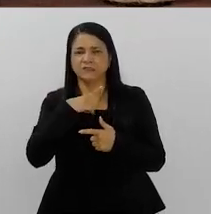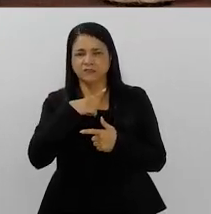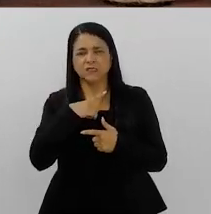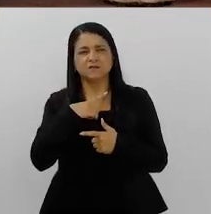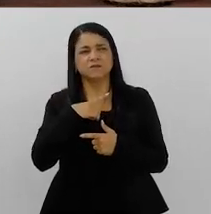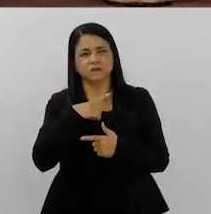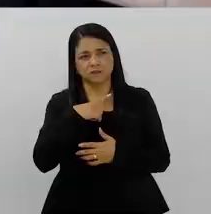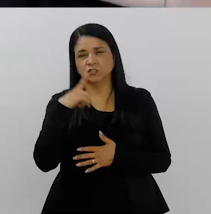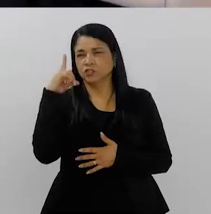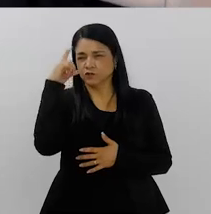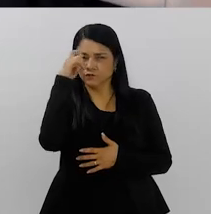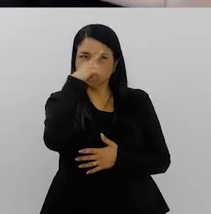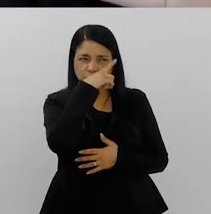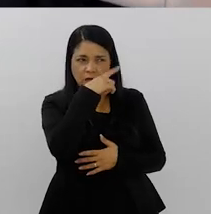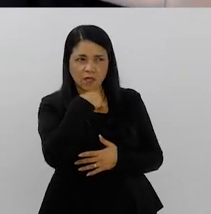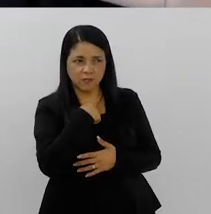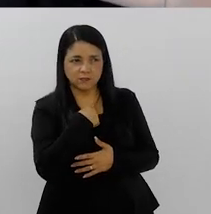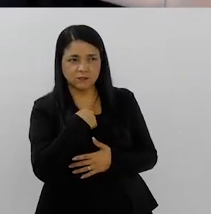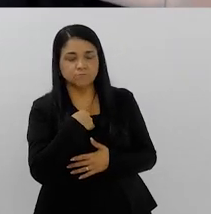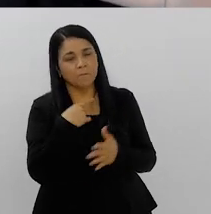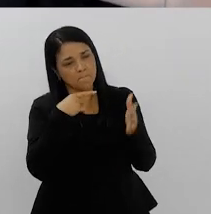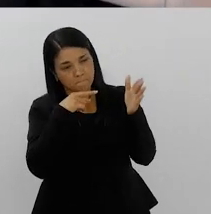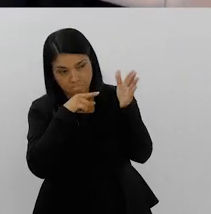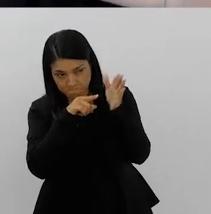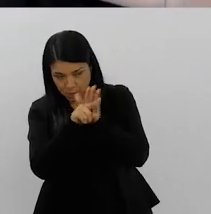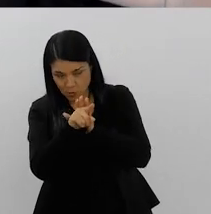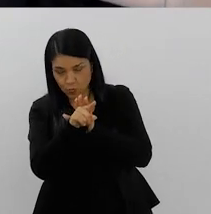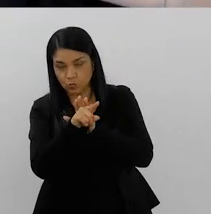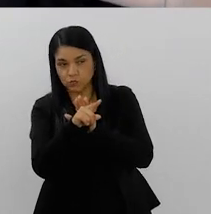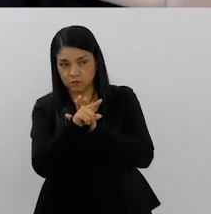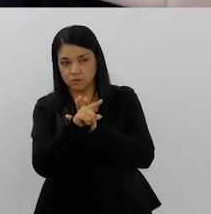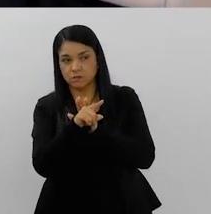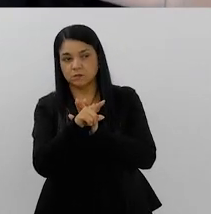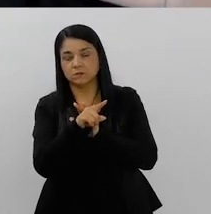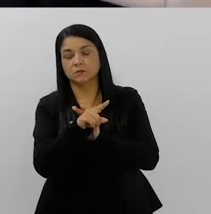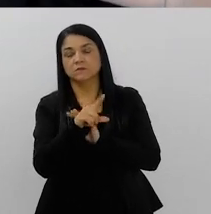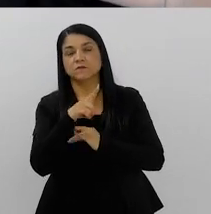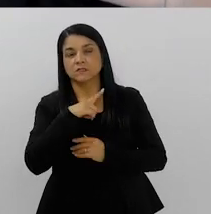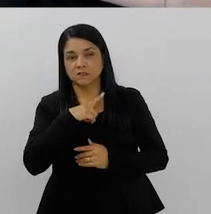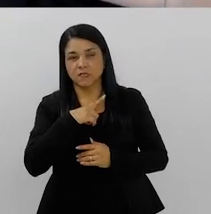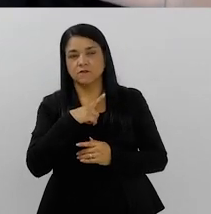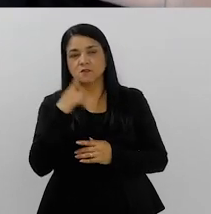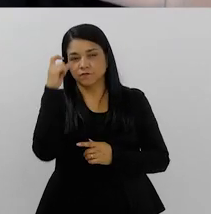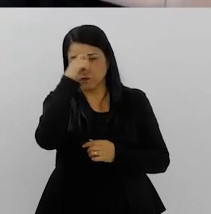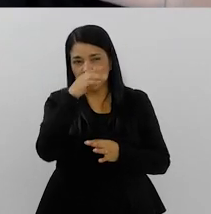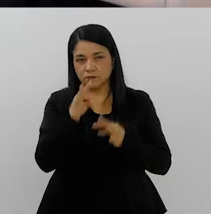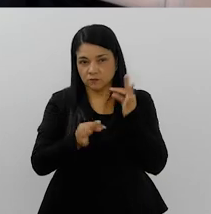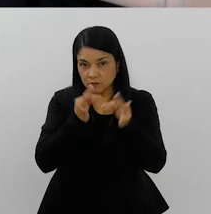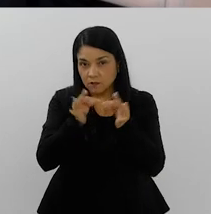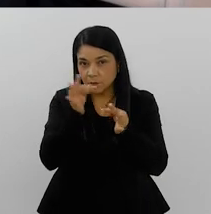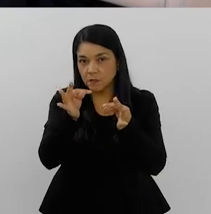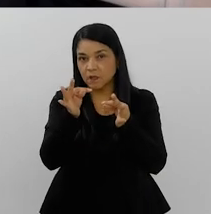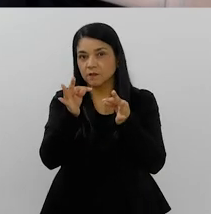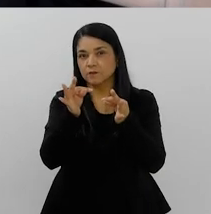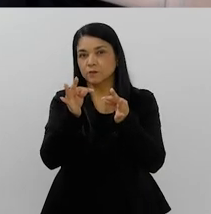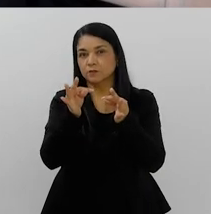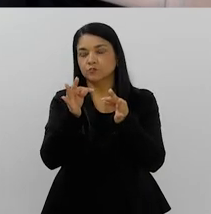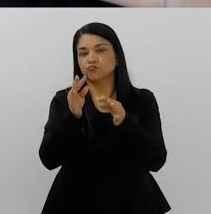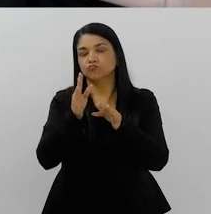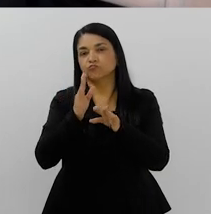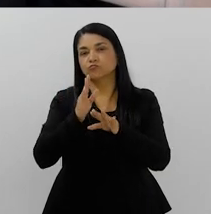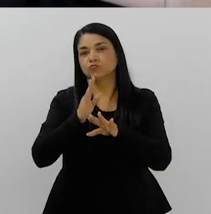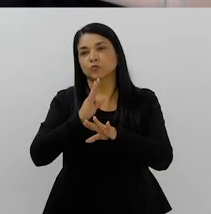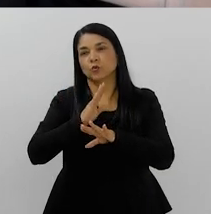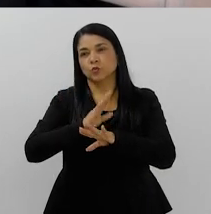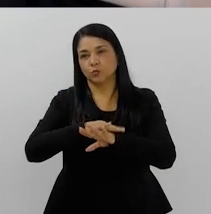você sentiu dificuldade eh Talvez seja até uma pergunta retórica mas no tratamento na na